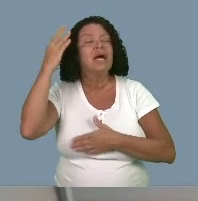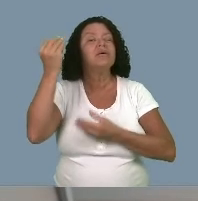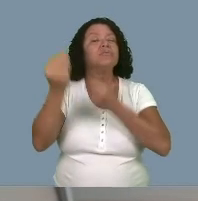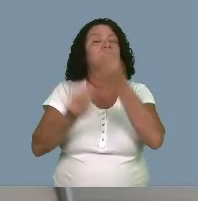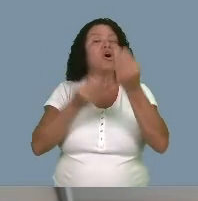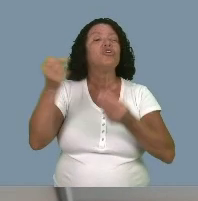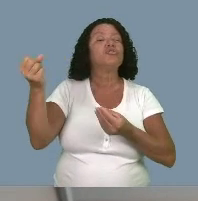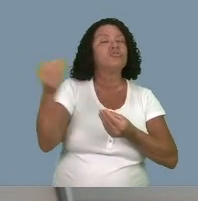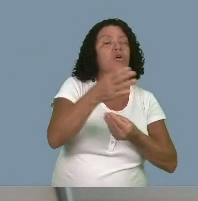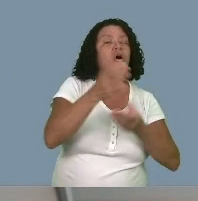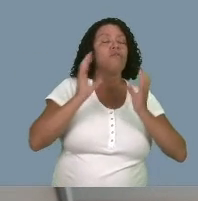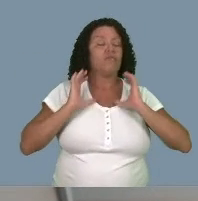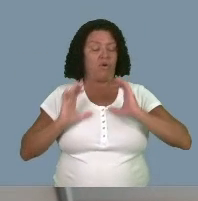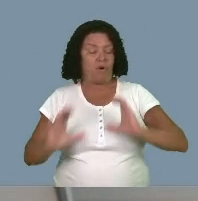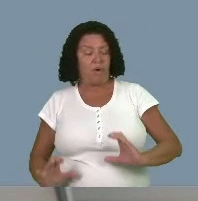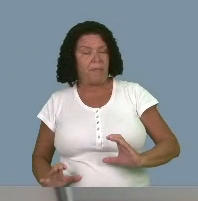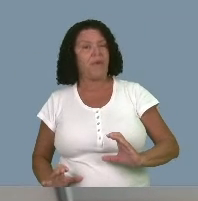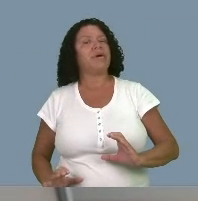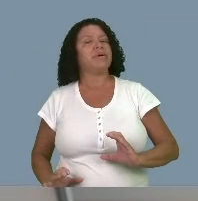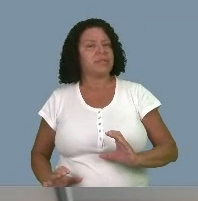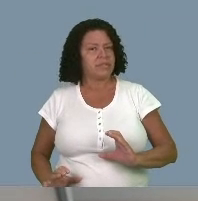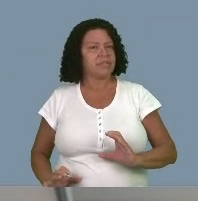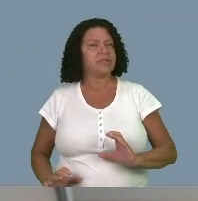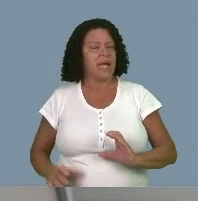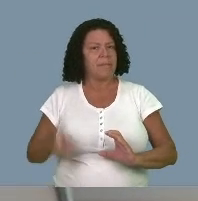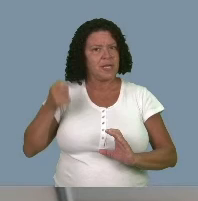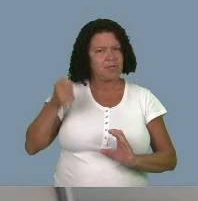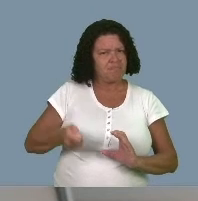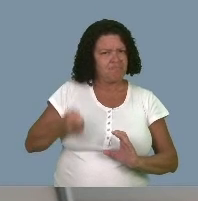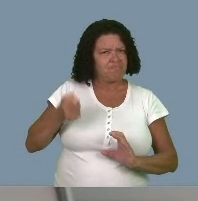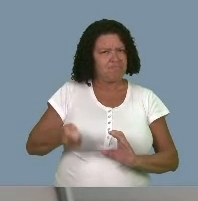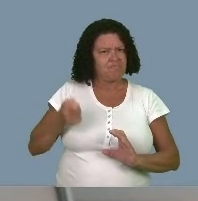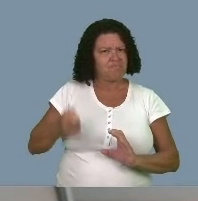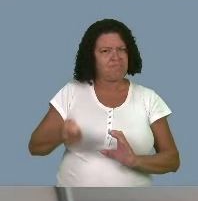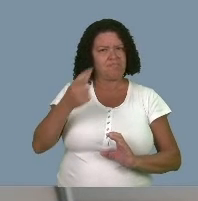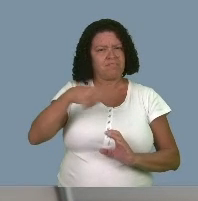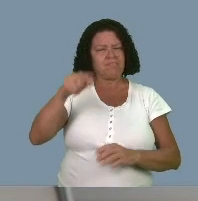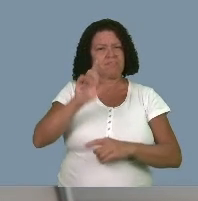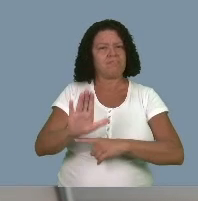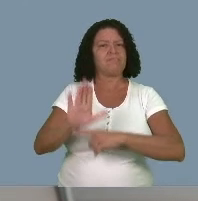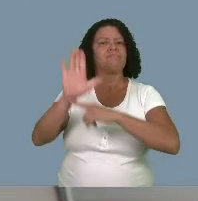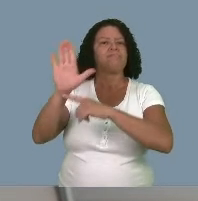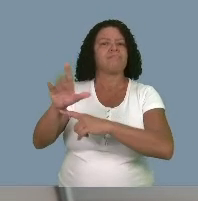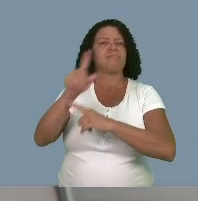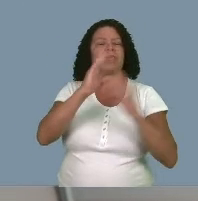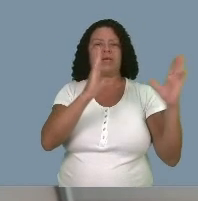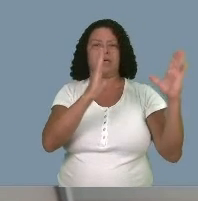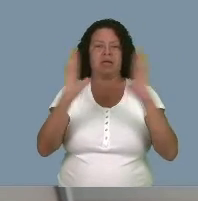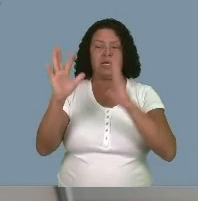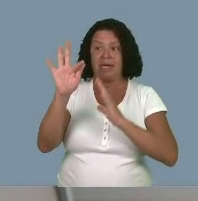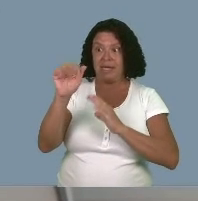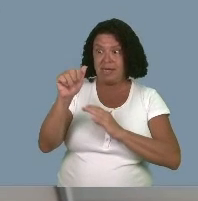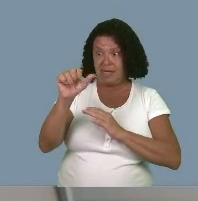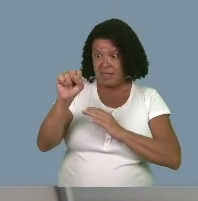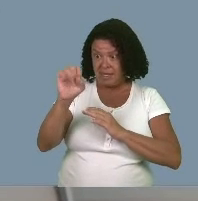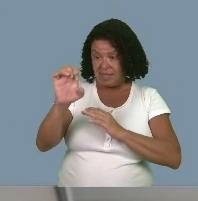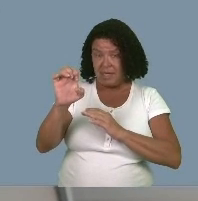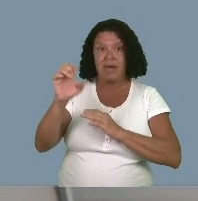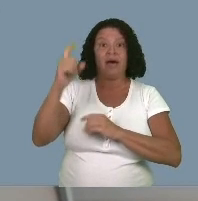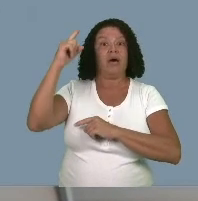novo comportamento que lhes será exigido para colaborar nessa fase de